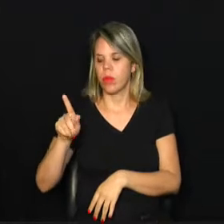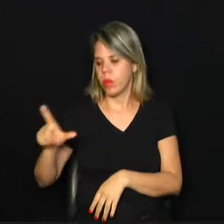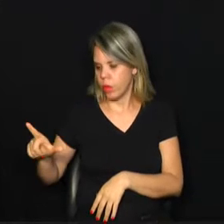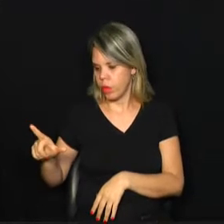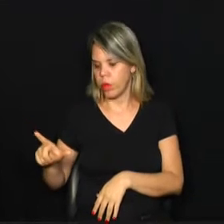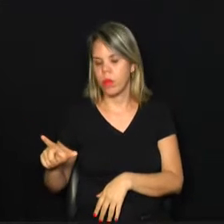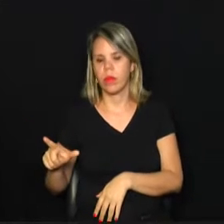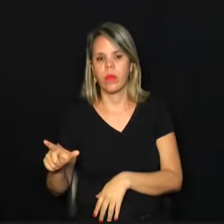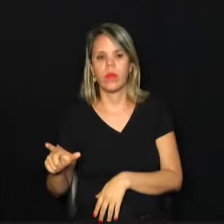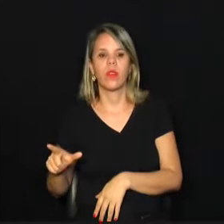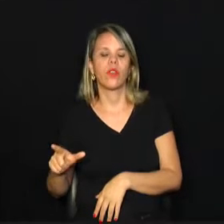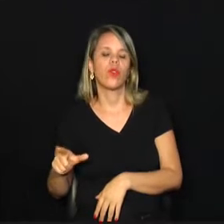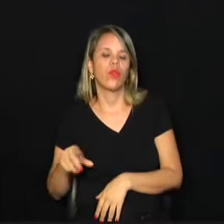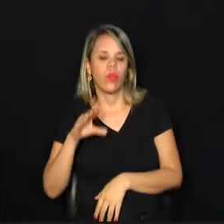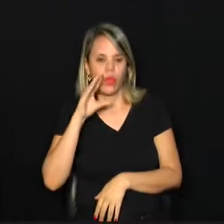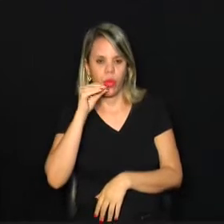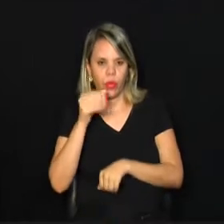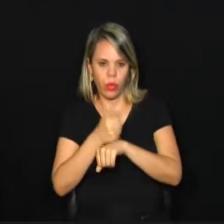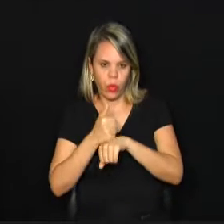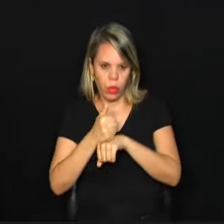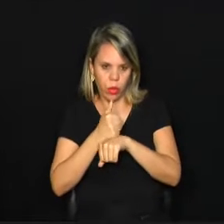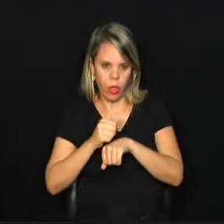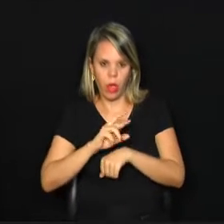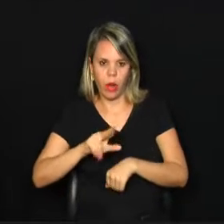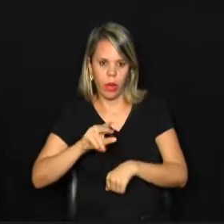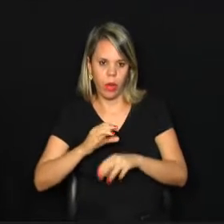dos comissionados da administração direta,